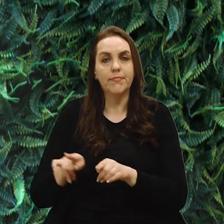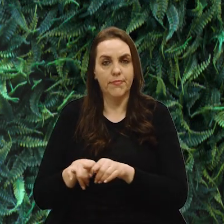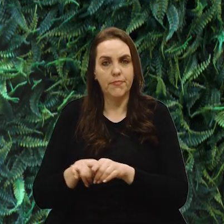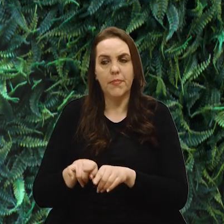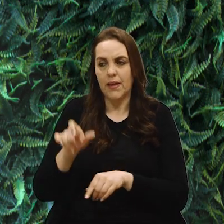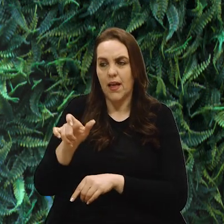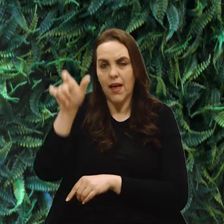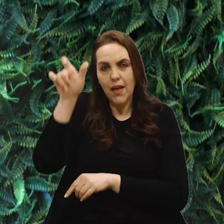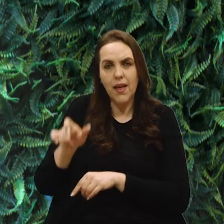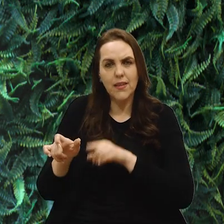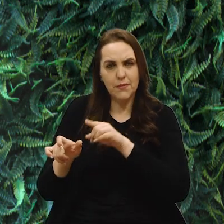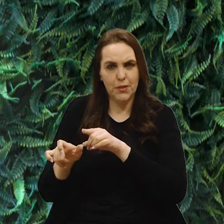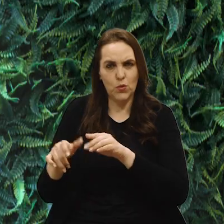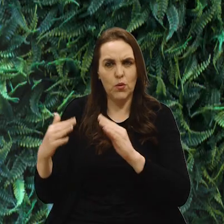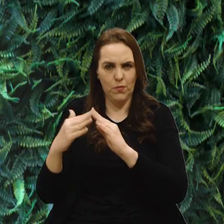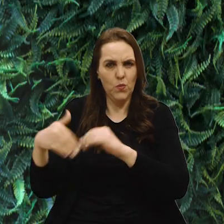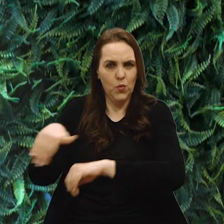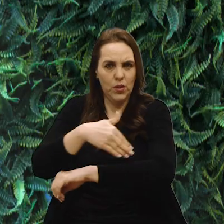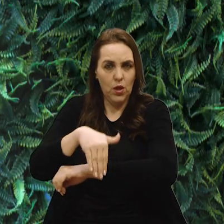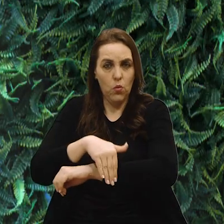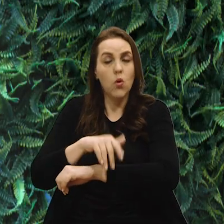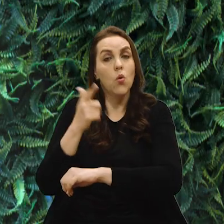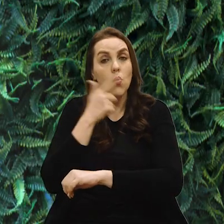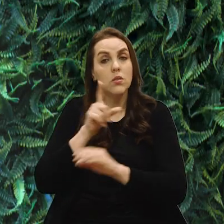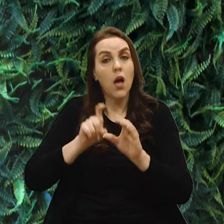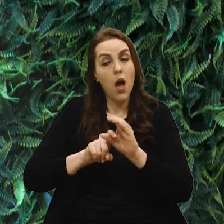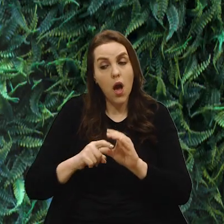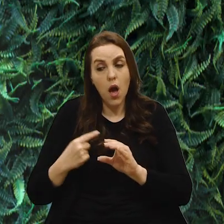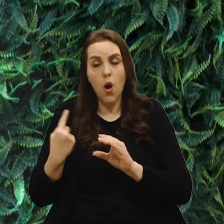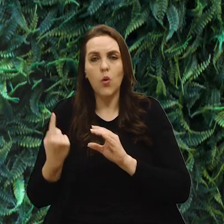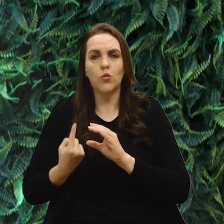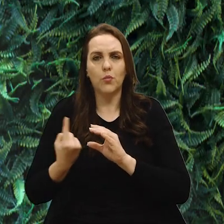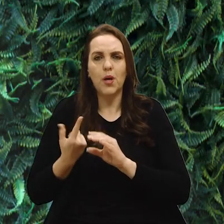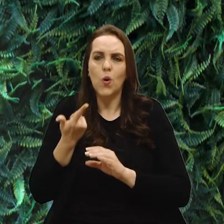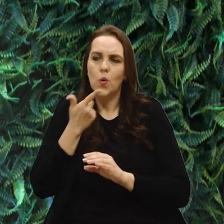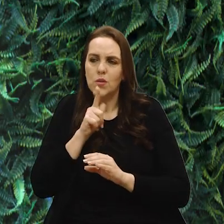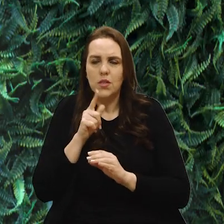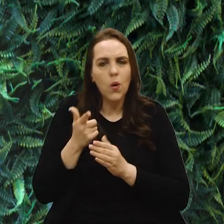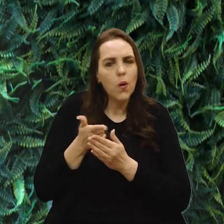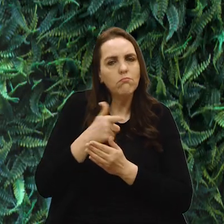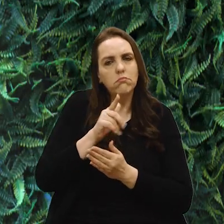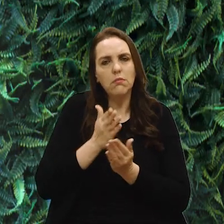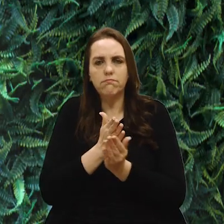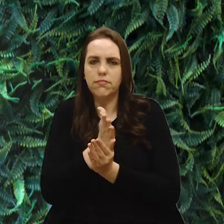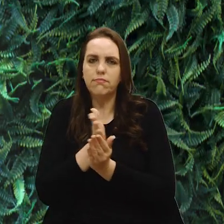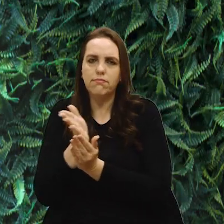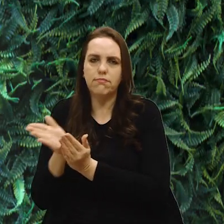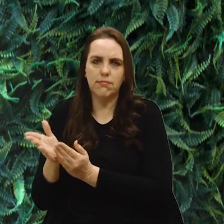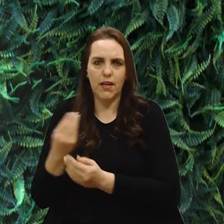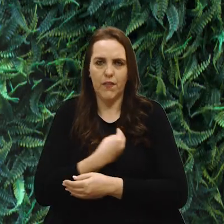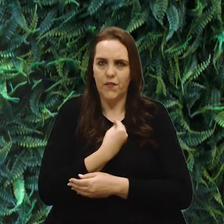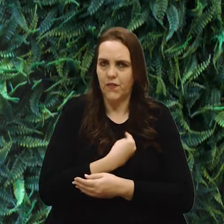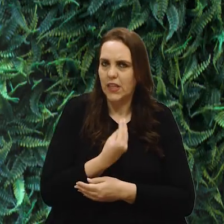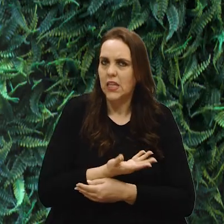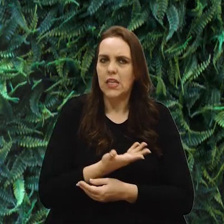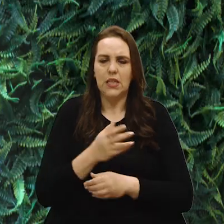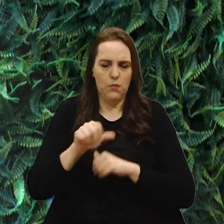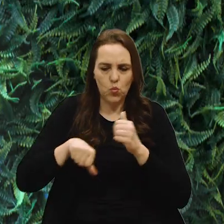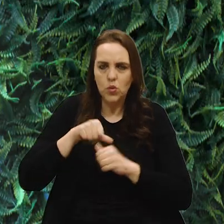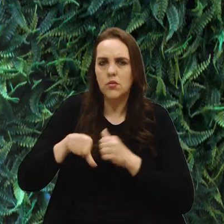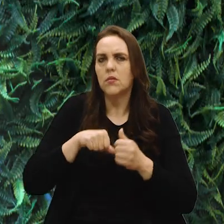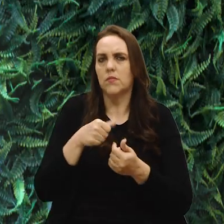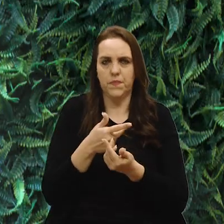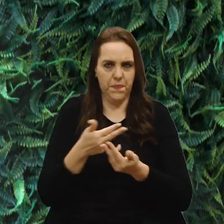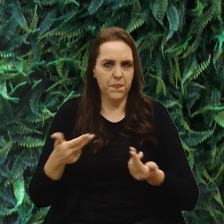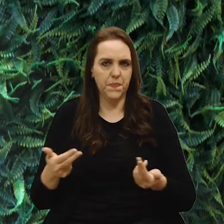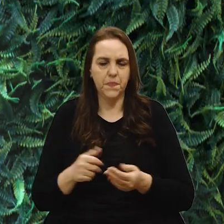que aquele sujeito consiga buscar autonomia de se reencontrar em algum ponto, né? Ou de encontrar-se de um outro